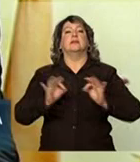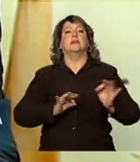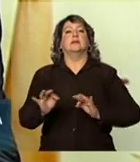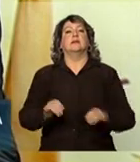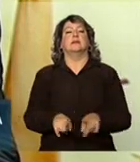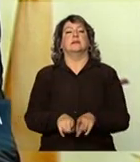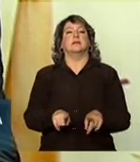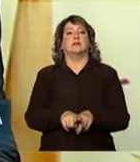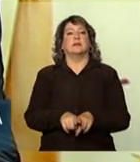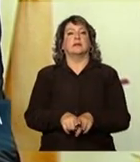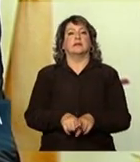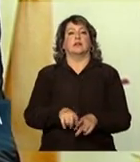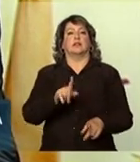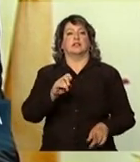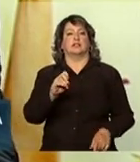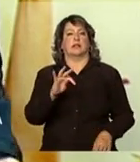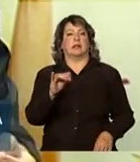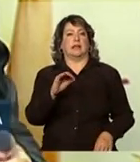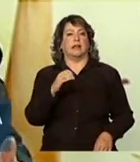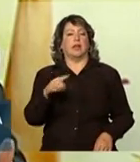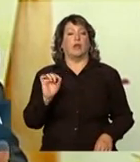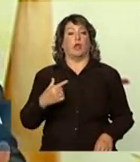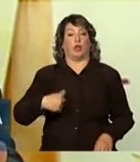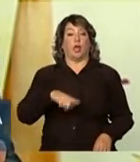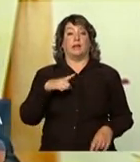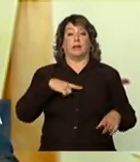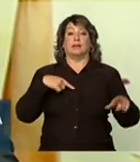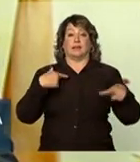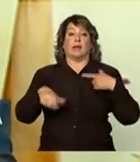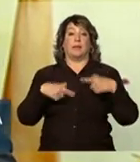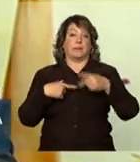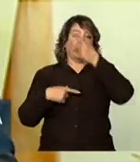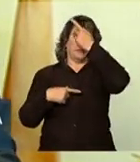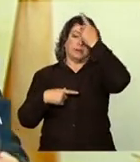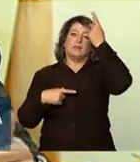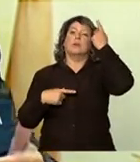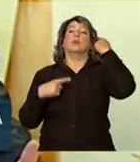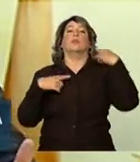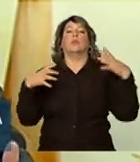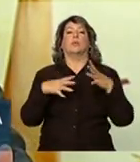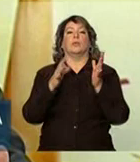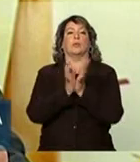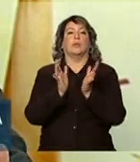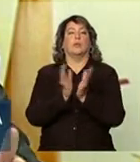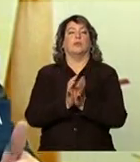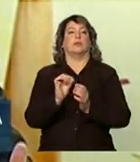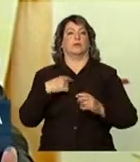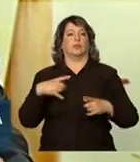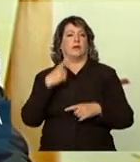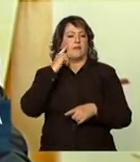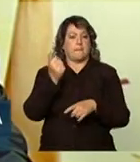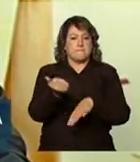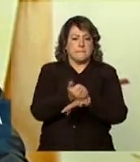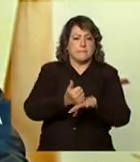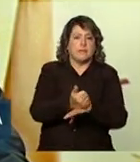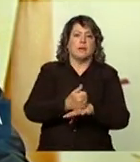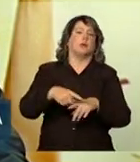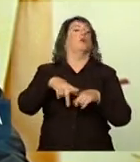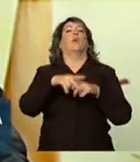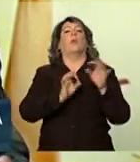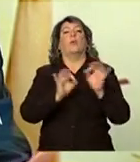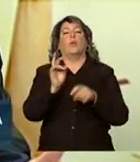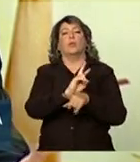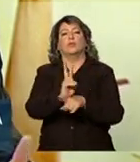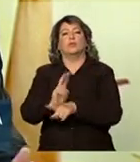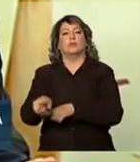e nós temos trabalhado não só aperfeiçoando o controle das jornadas de